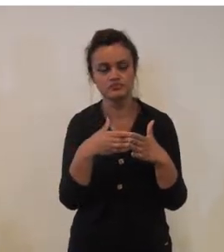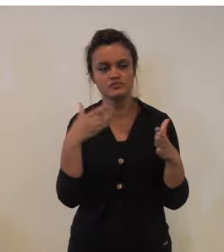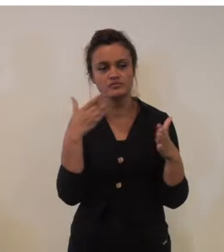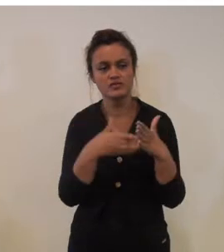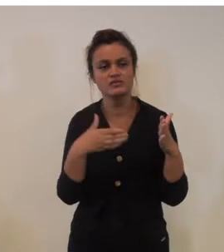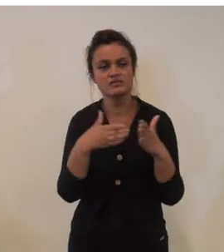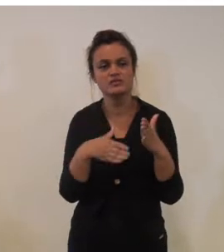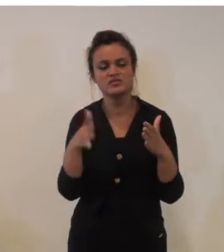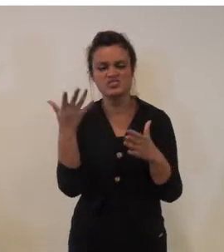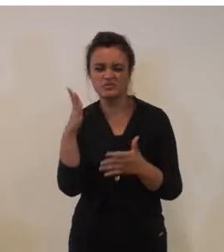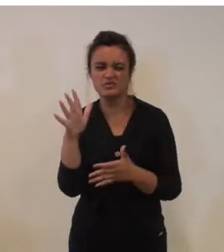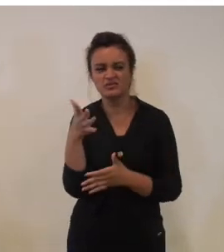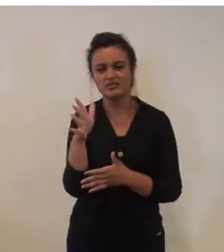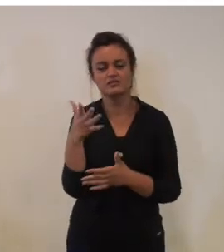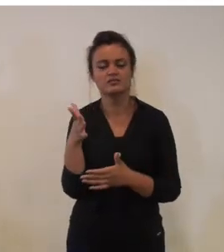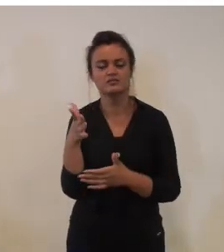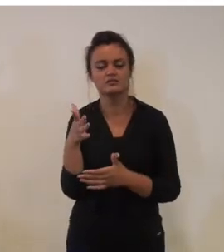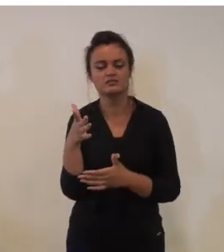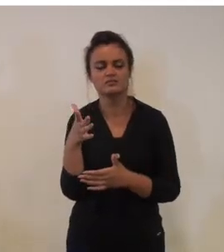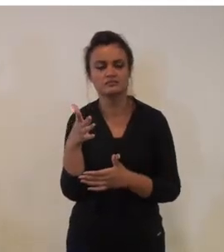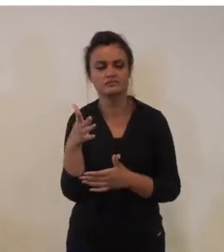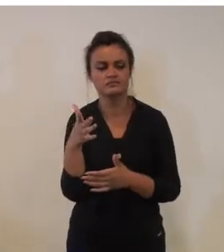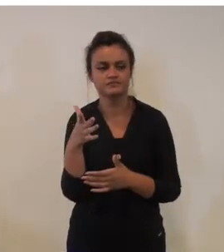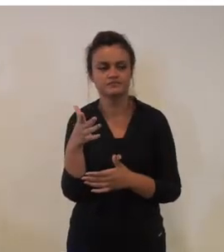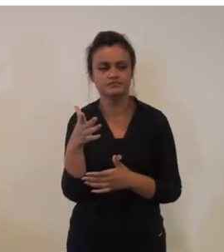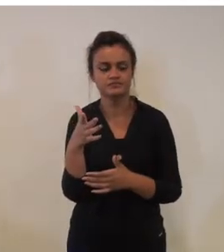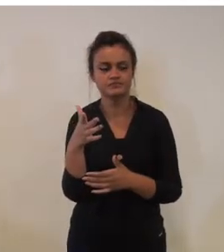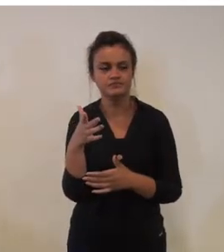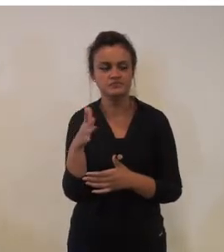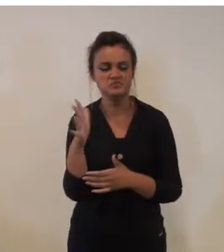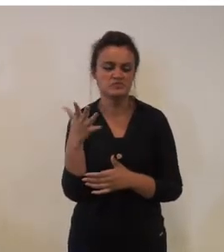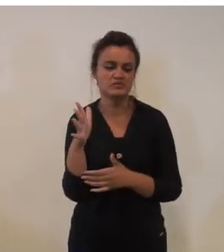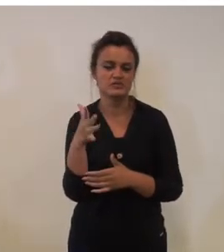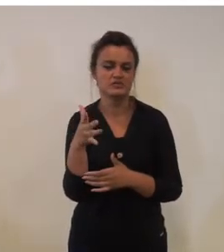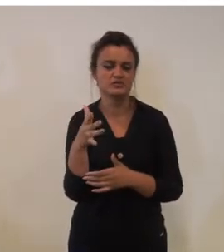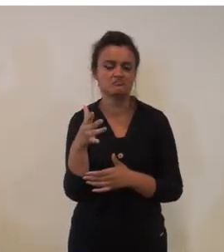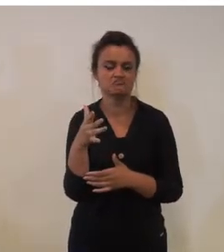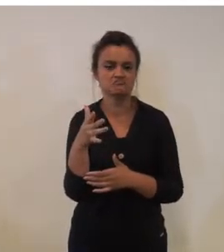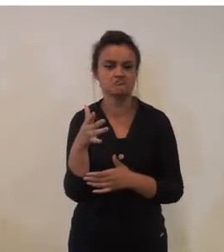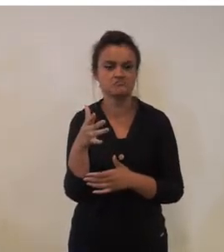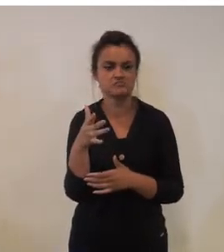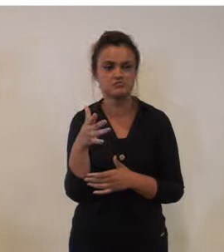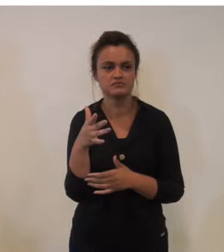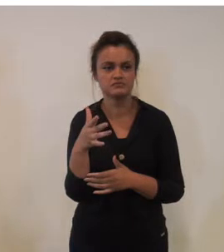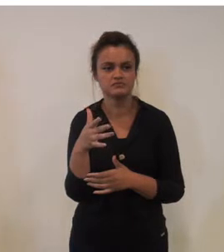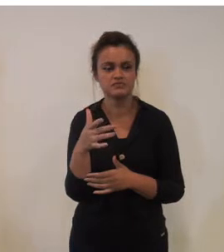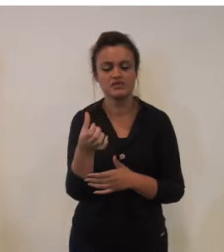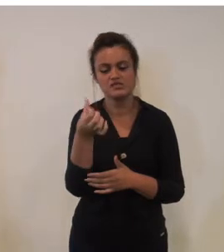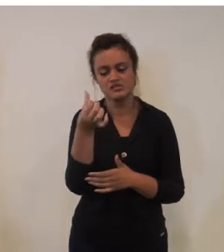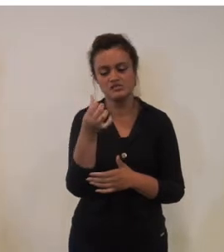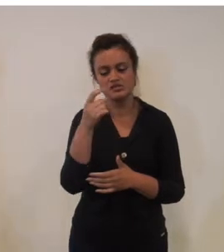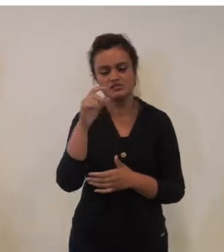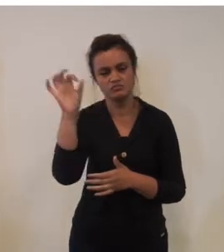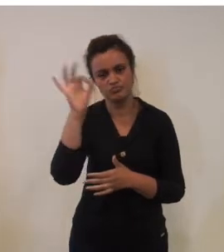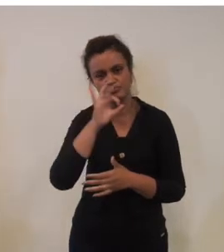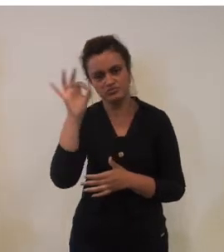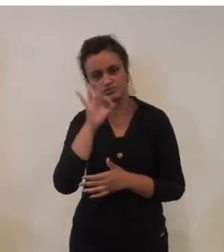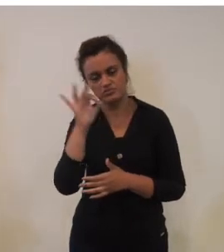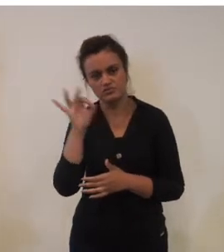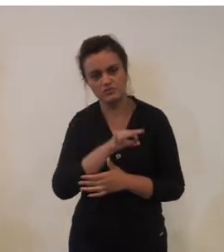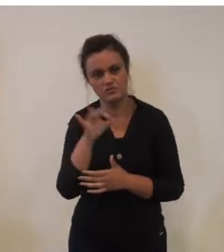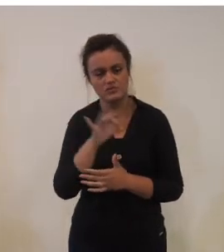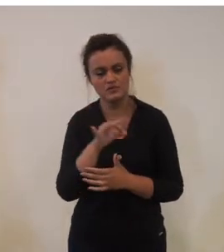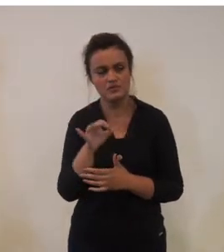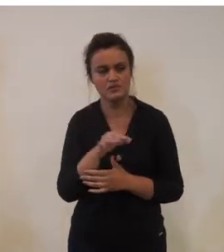temos uma estimação de equivalência de promédio de cerca de 6%, né? O que